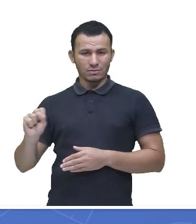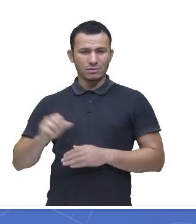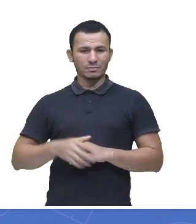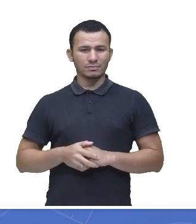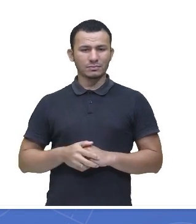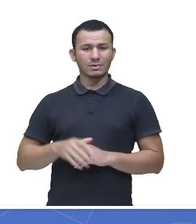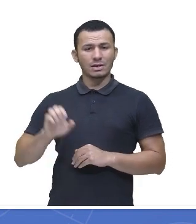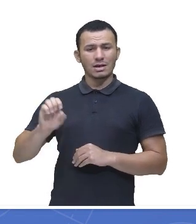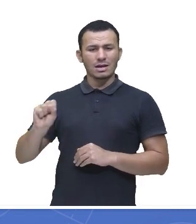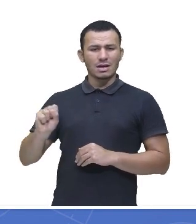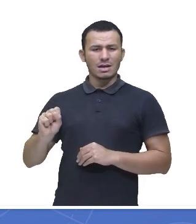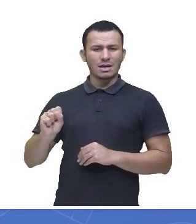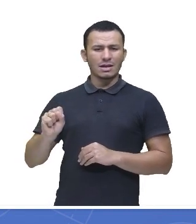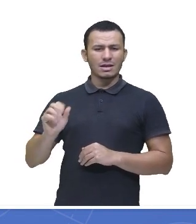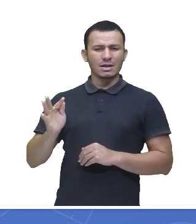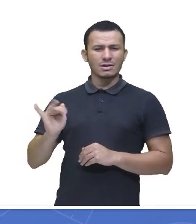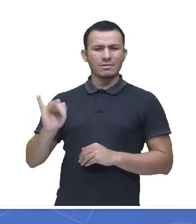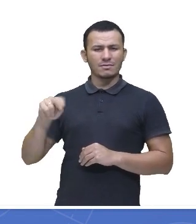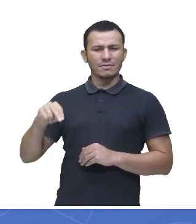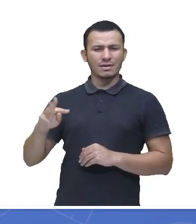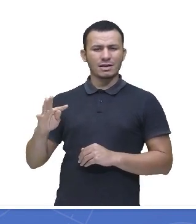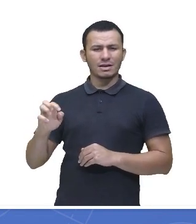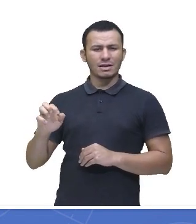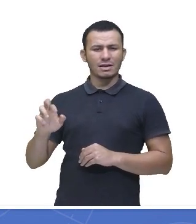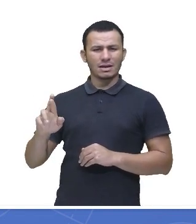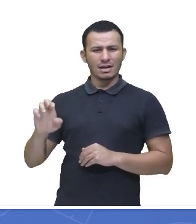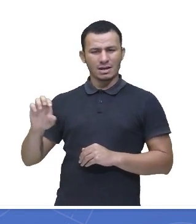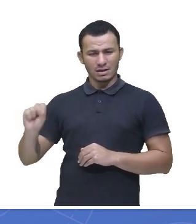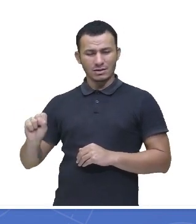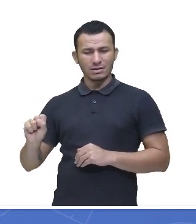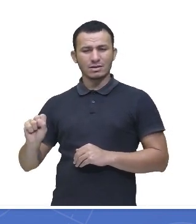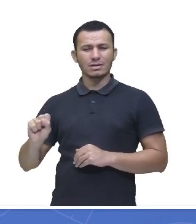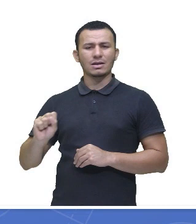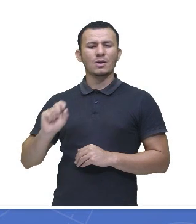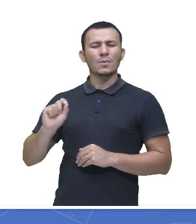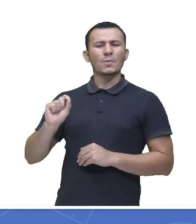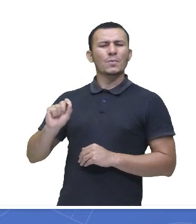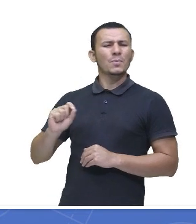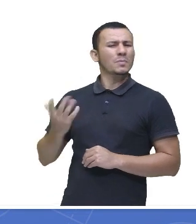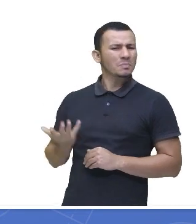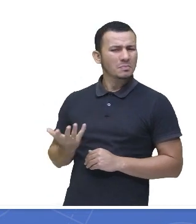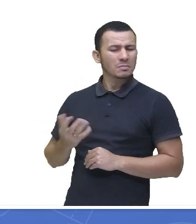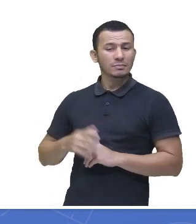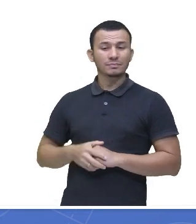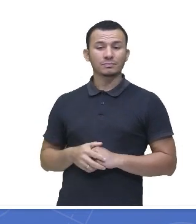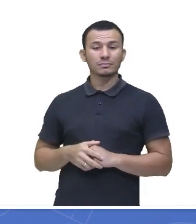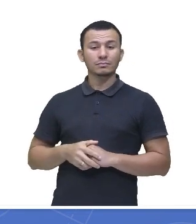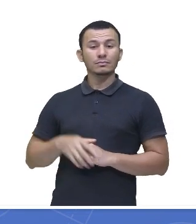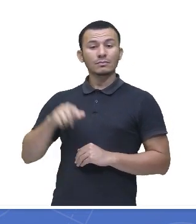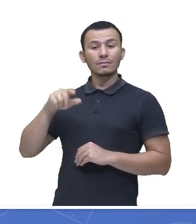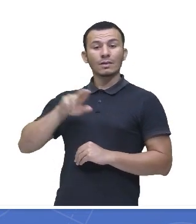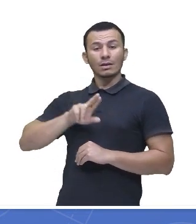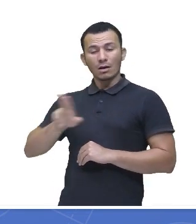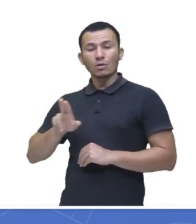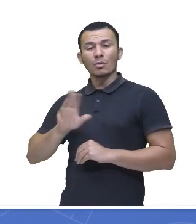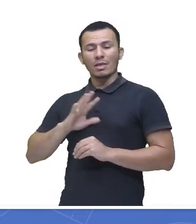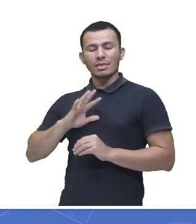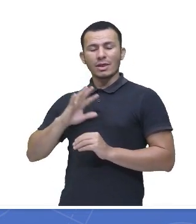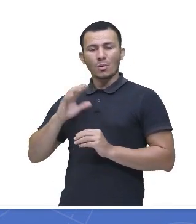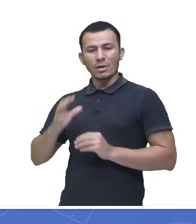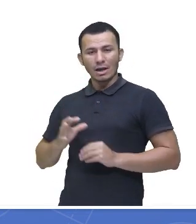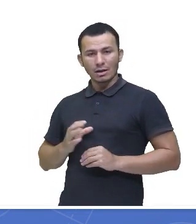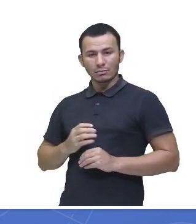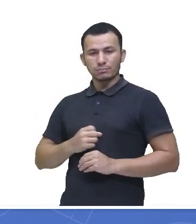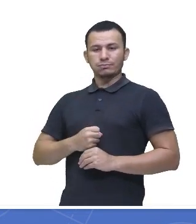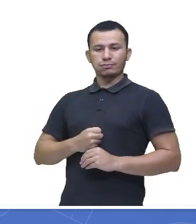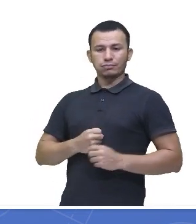Esfíncteres. Esfíncteres são como se fossem portas, tá? Aqui em cima, esse esfíncter prende a entrada